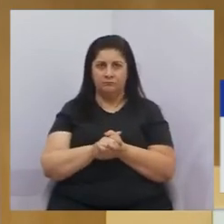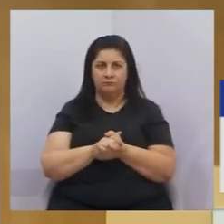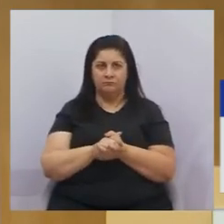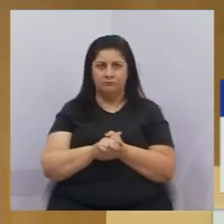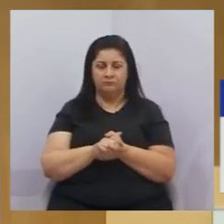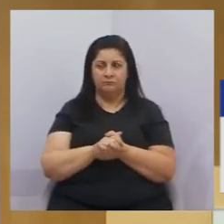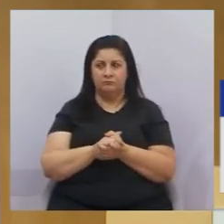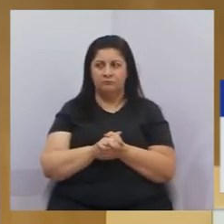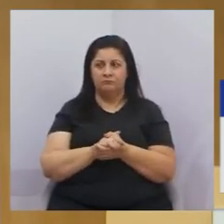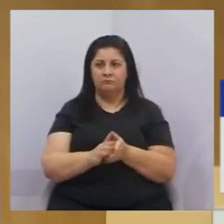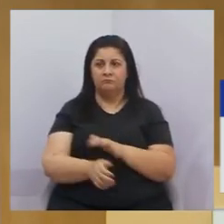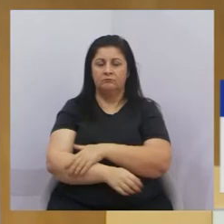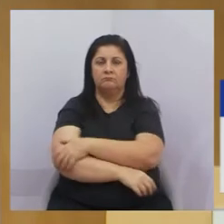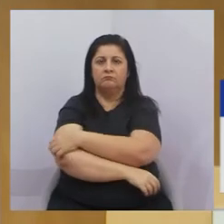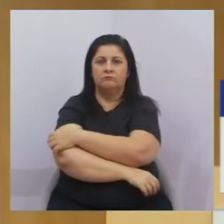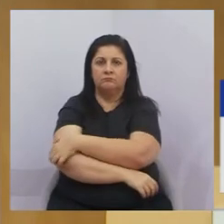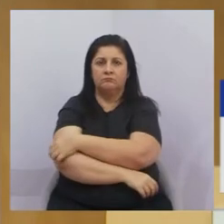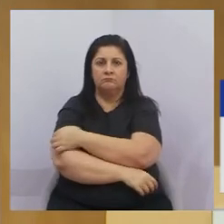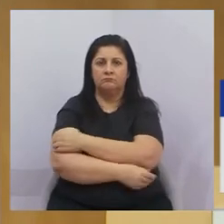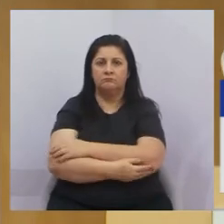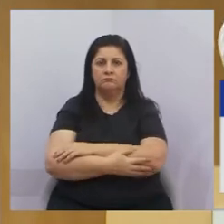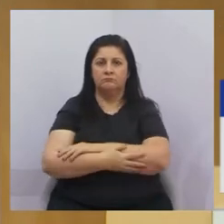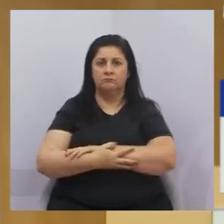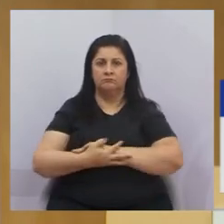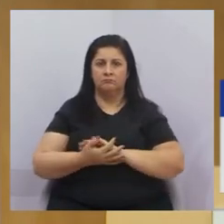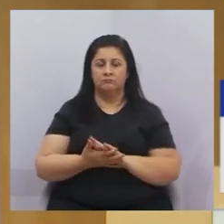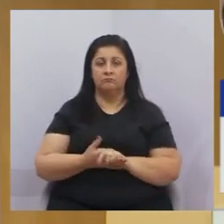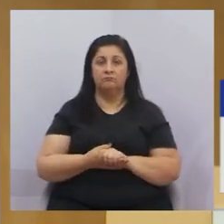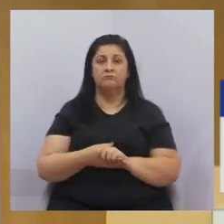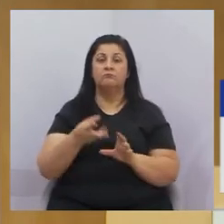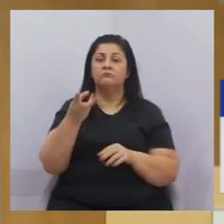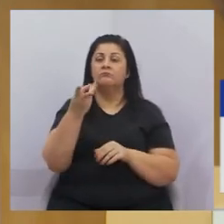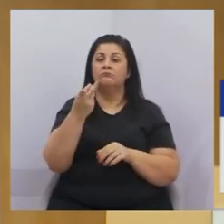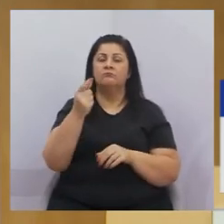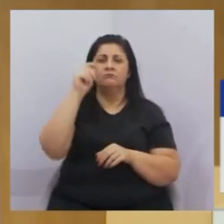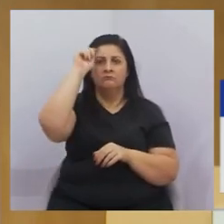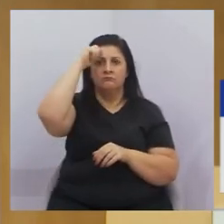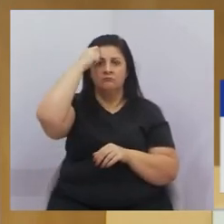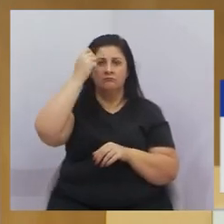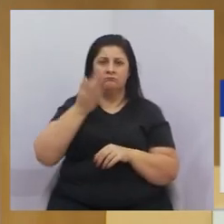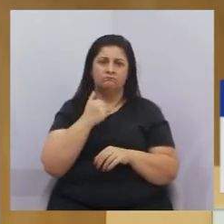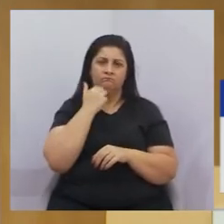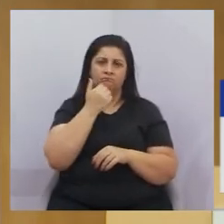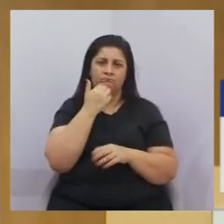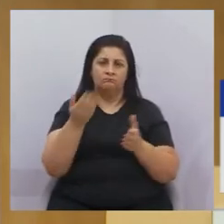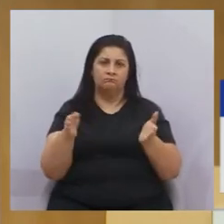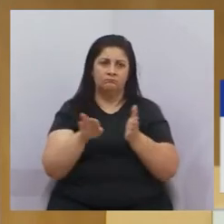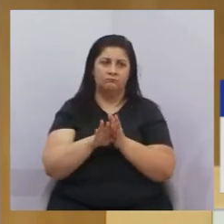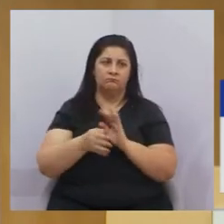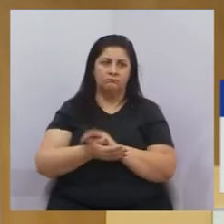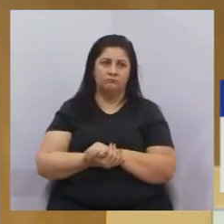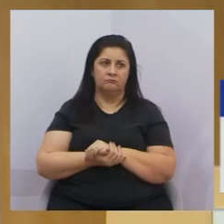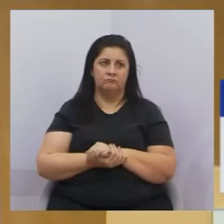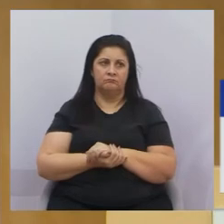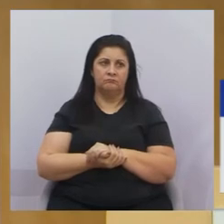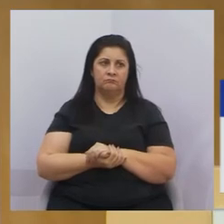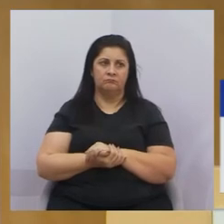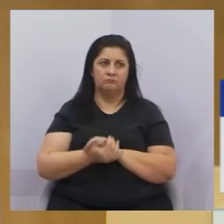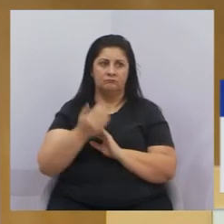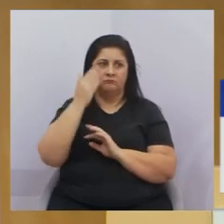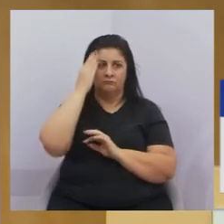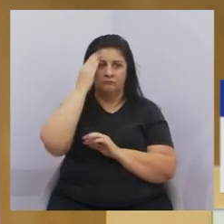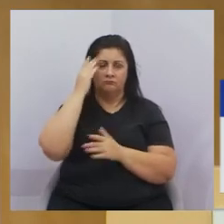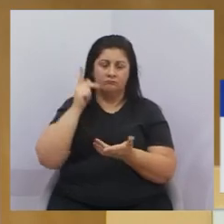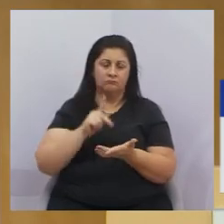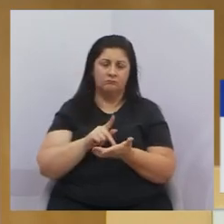E aqui se disse quantos negros se candidataram e nenhum chegou. Eu sei que é a realidade, é